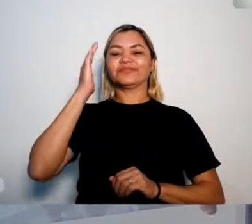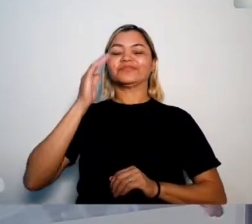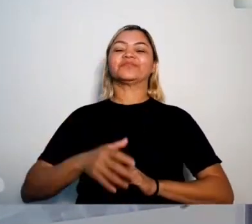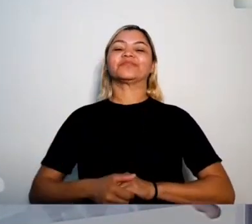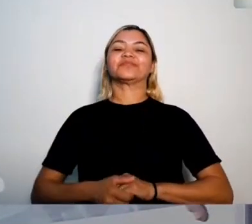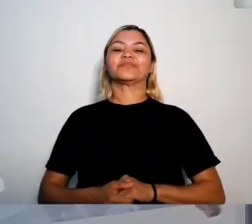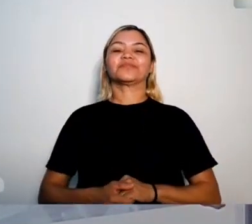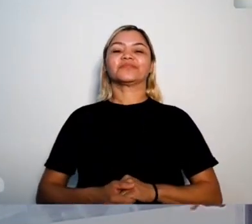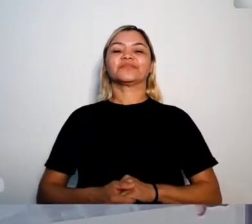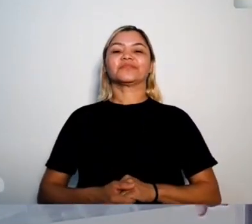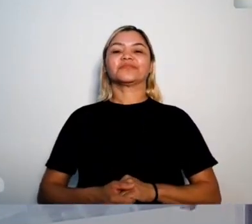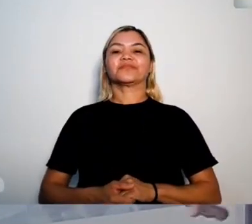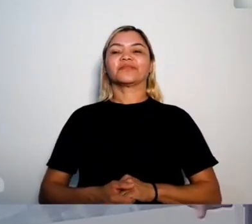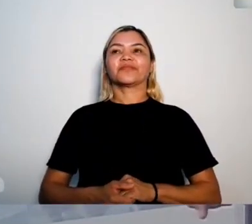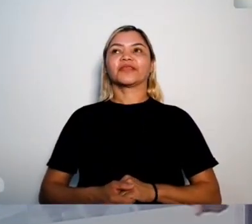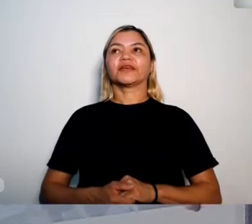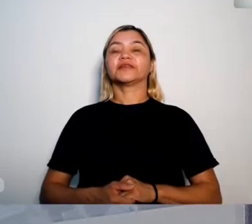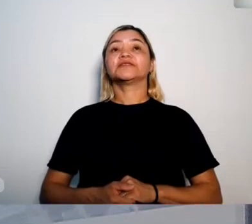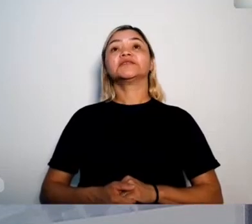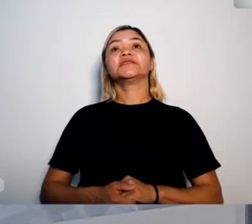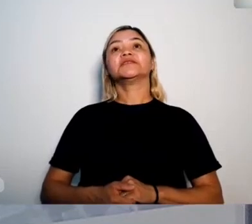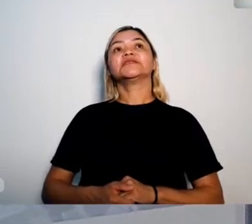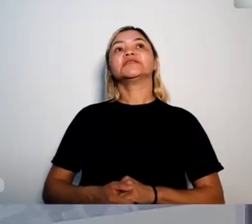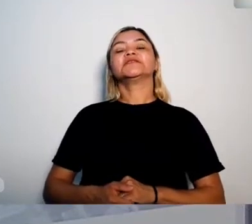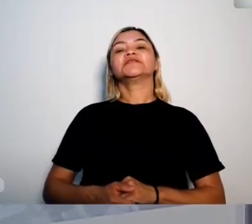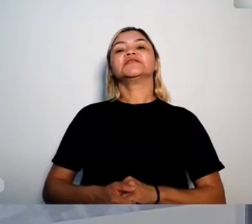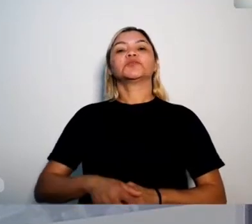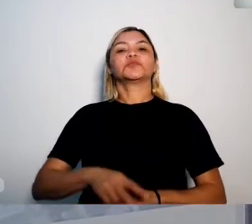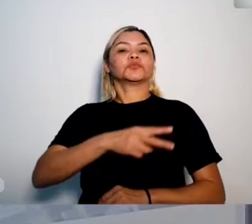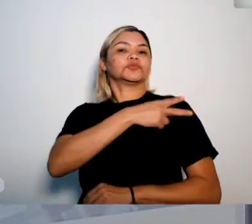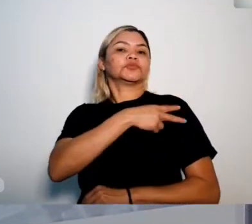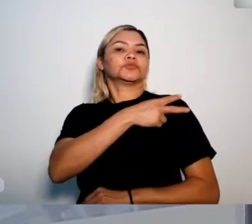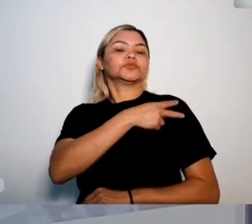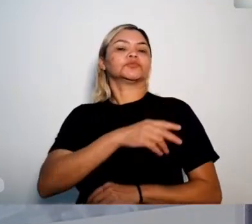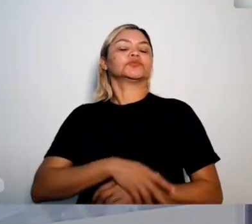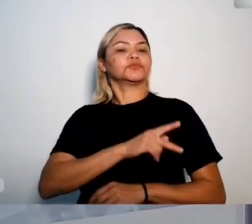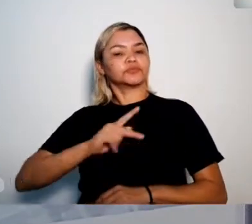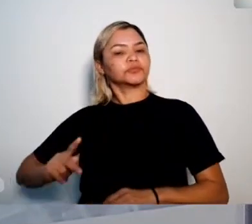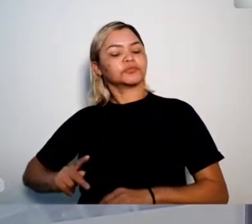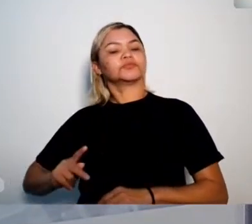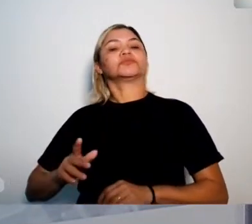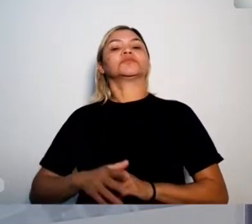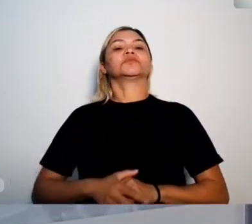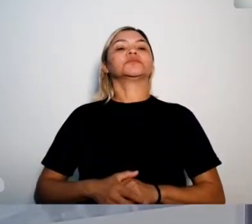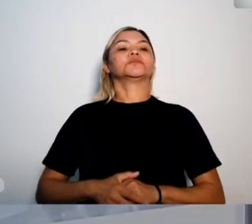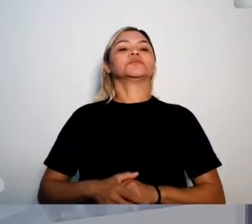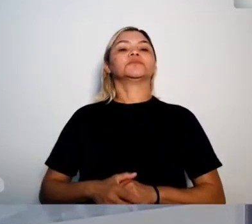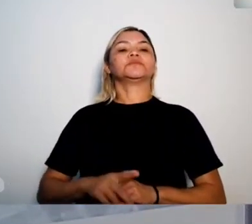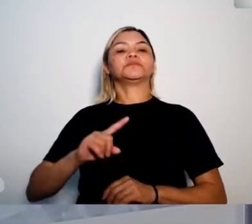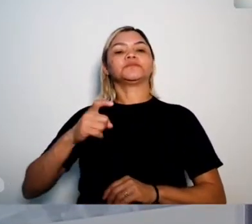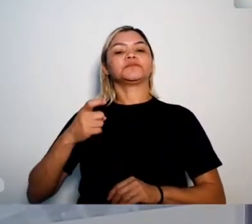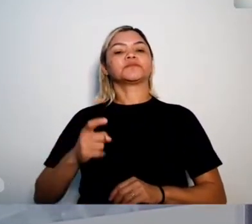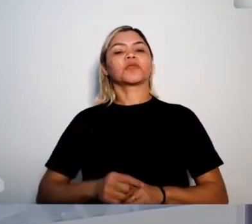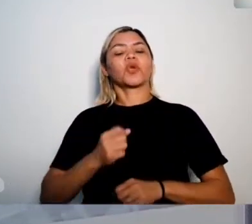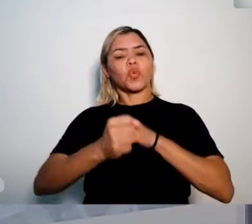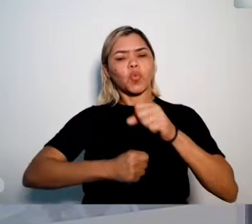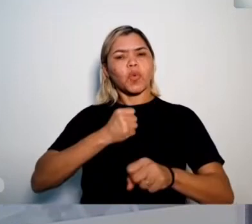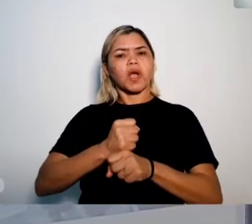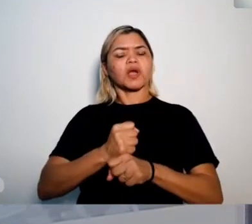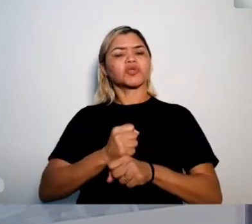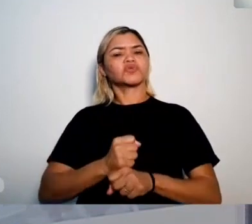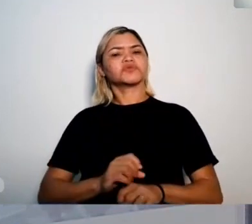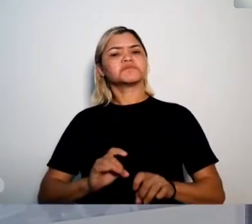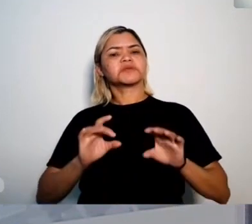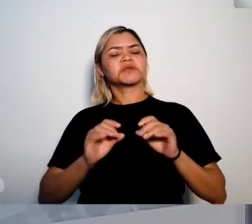meu antecessor, o ex-presidente, falar que realmente teremos um ano acalorado,